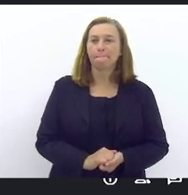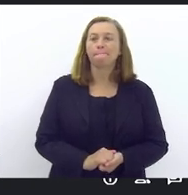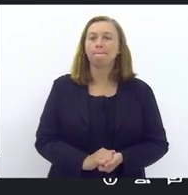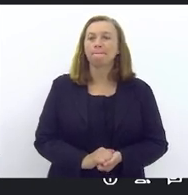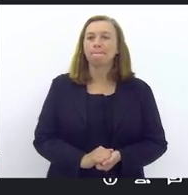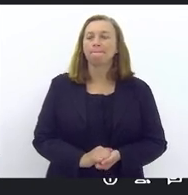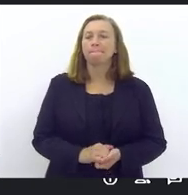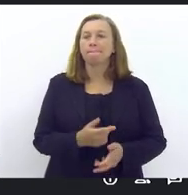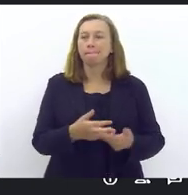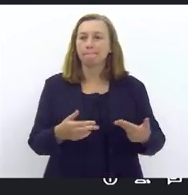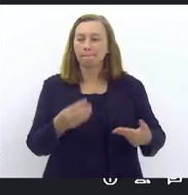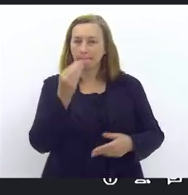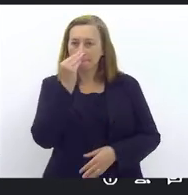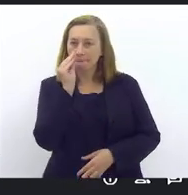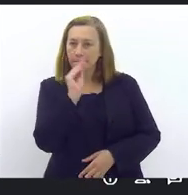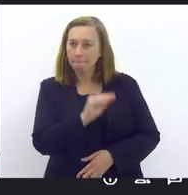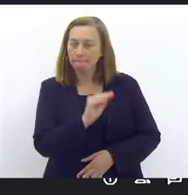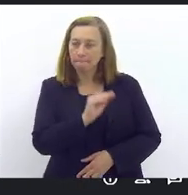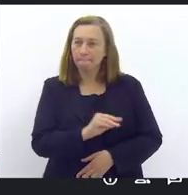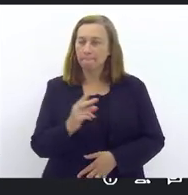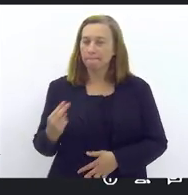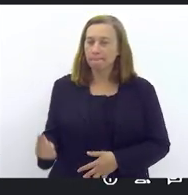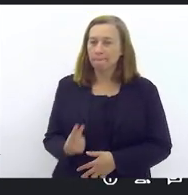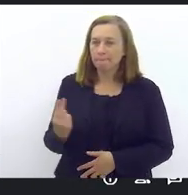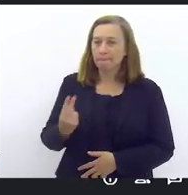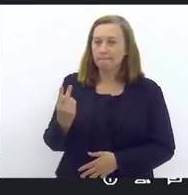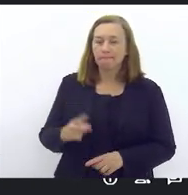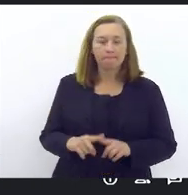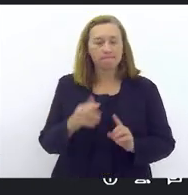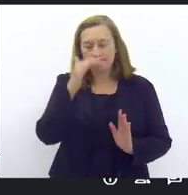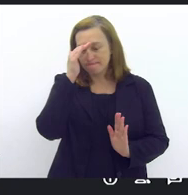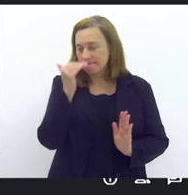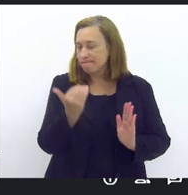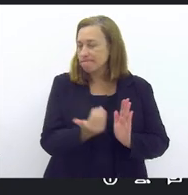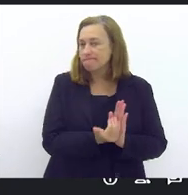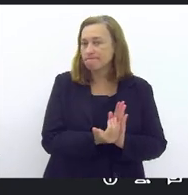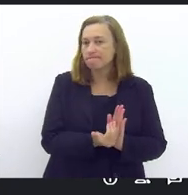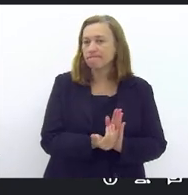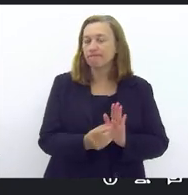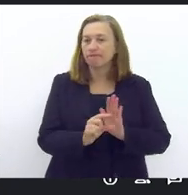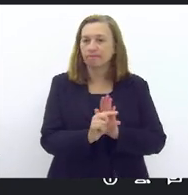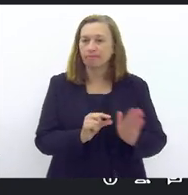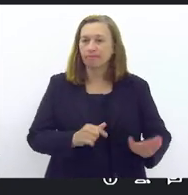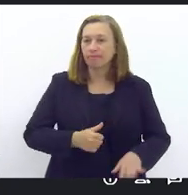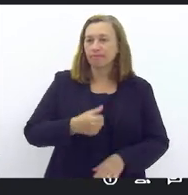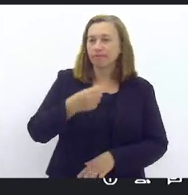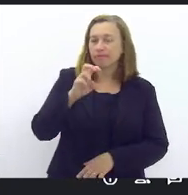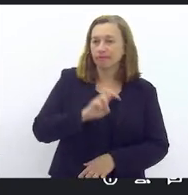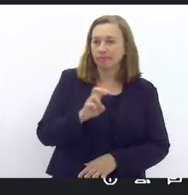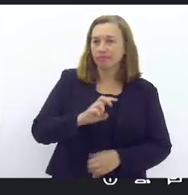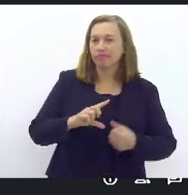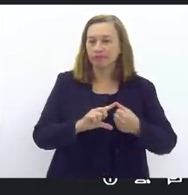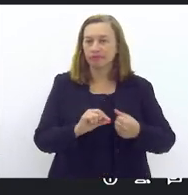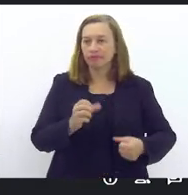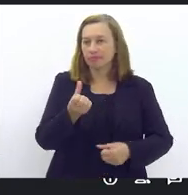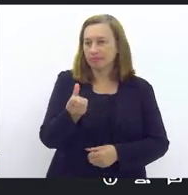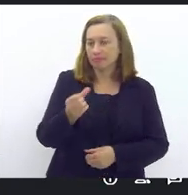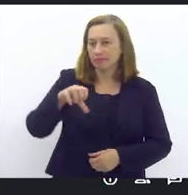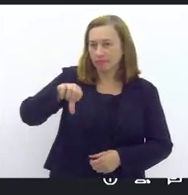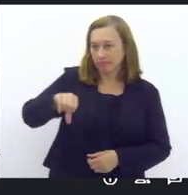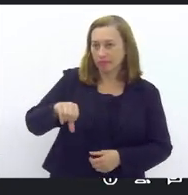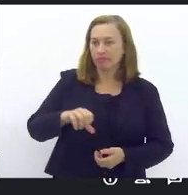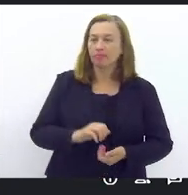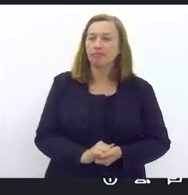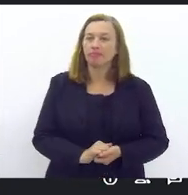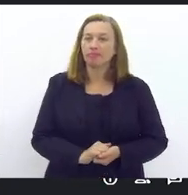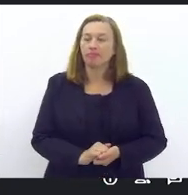negam esses recursos na valorização, mas não cumprem o parágrafo 5º do artigo 69 da Lei de Diretrizes e